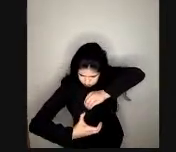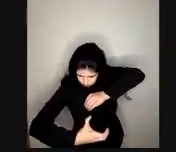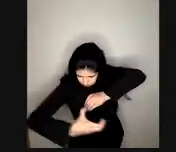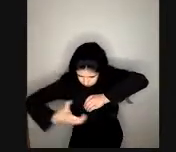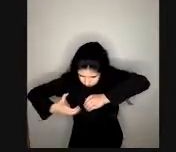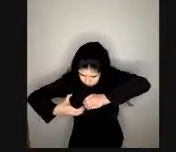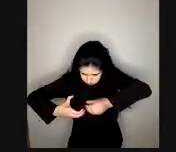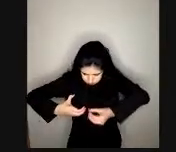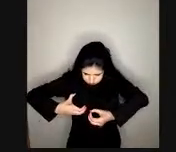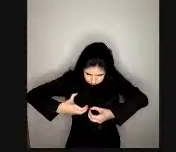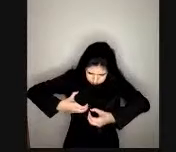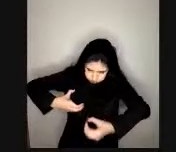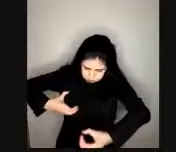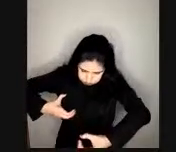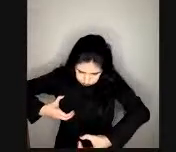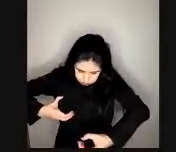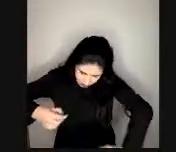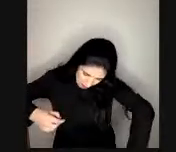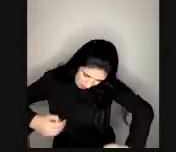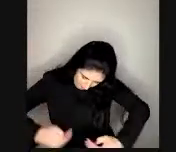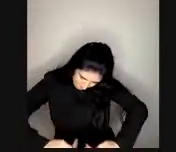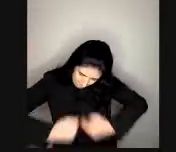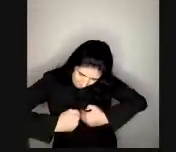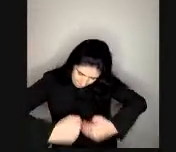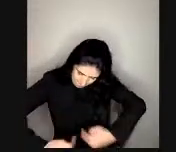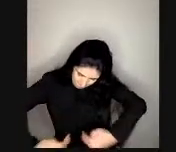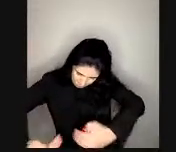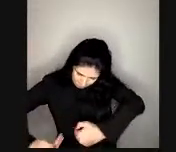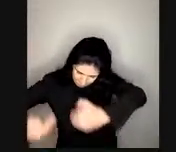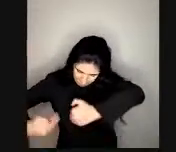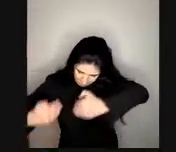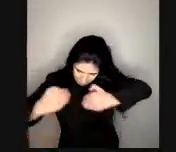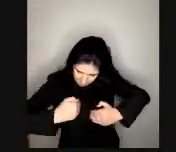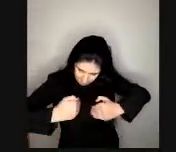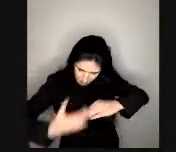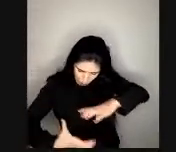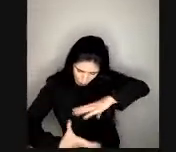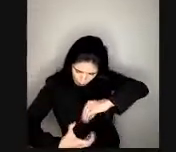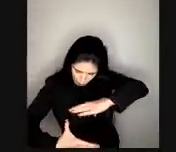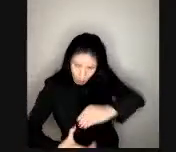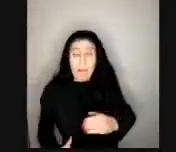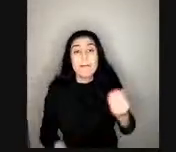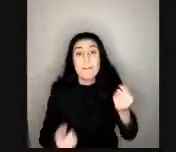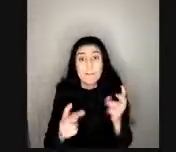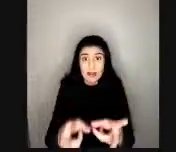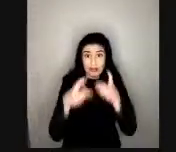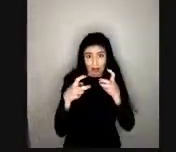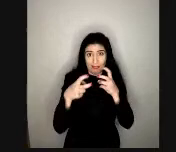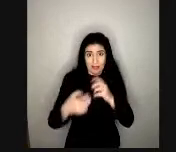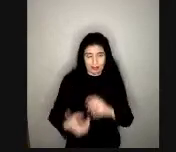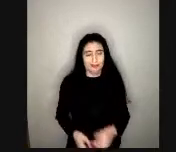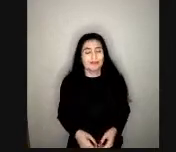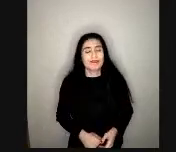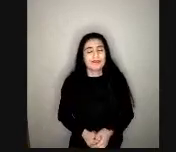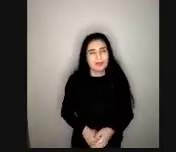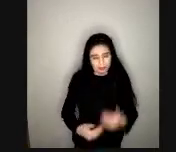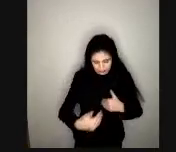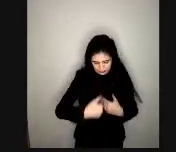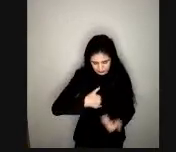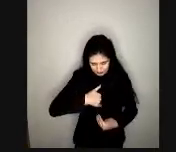Então, então acho que o autoexame ainda tem o seu lugar. A gente não deve acreditar nele